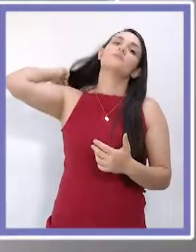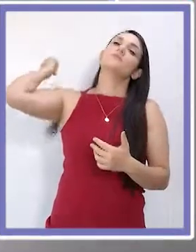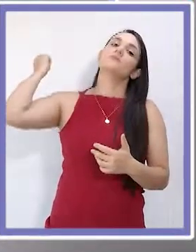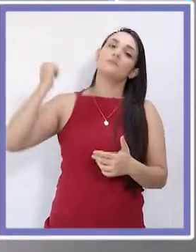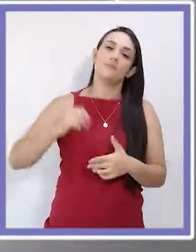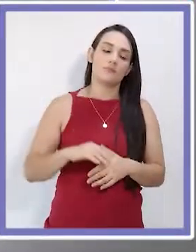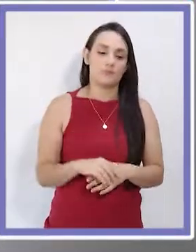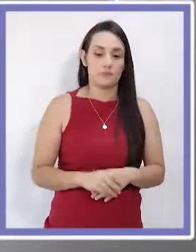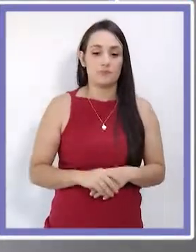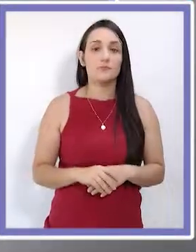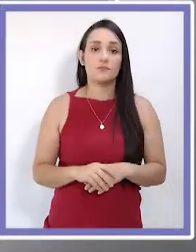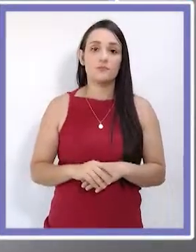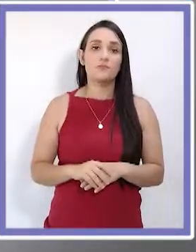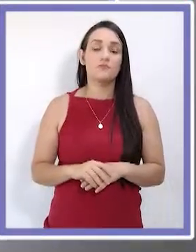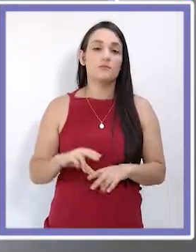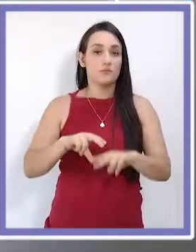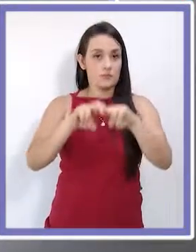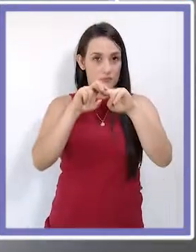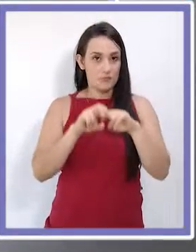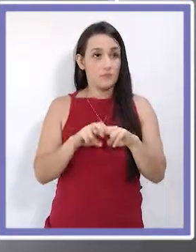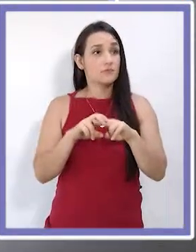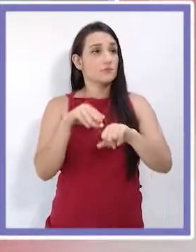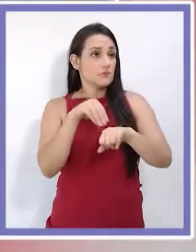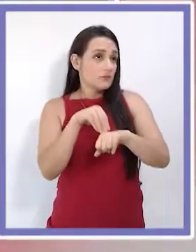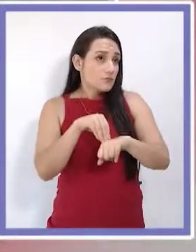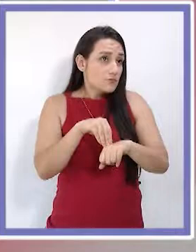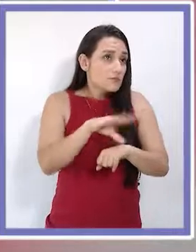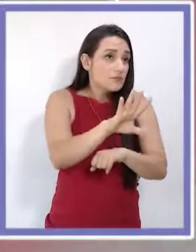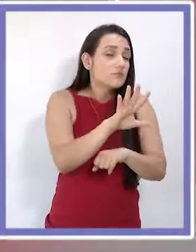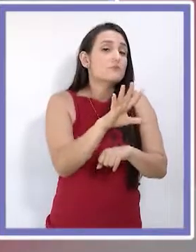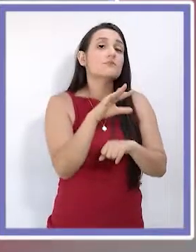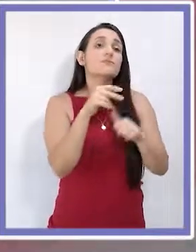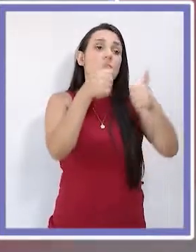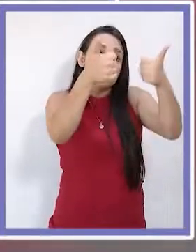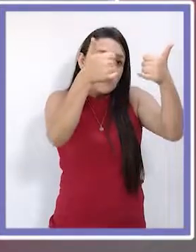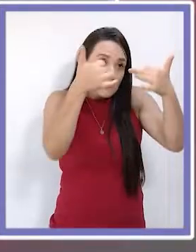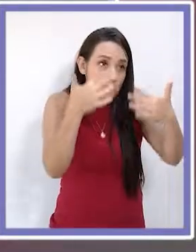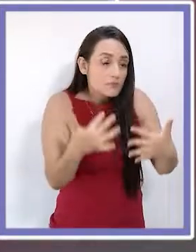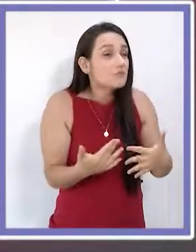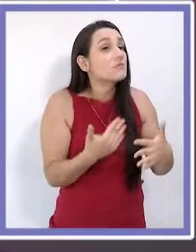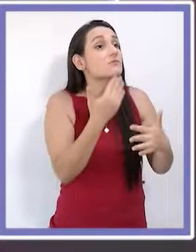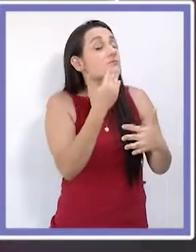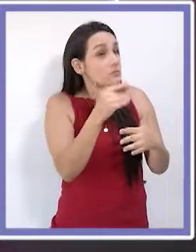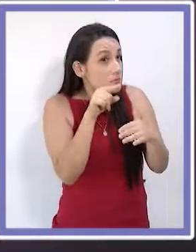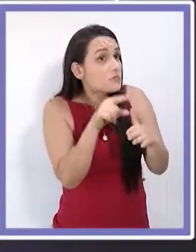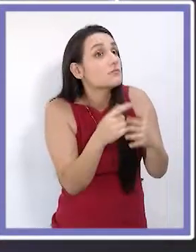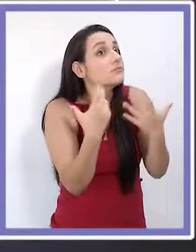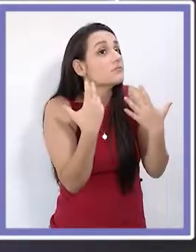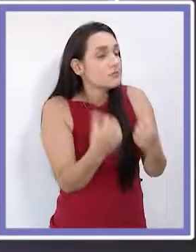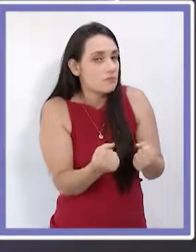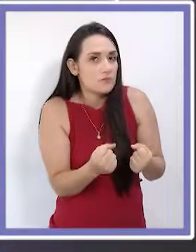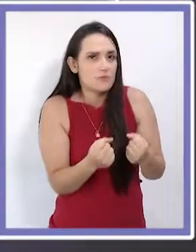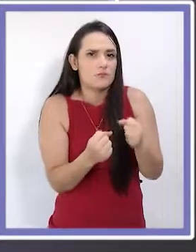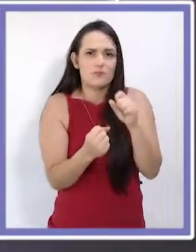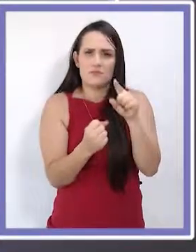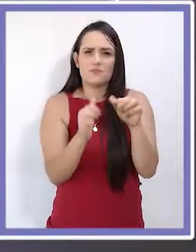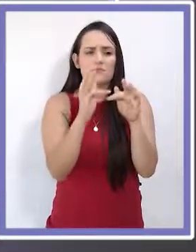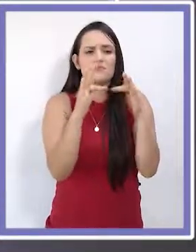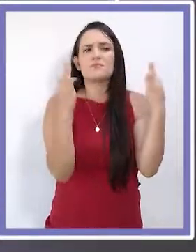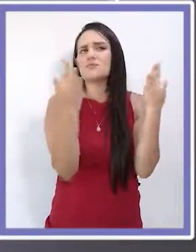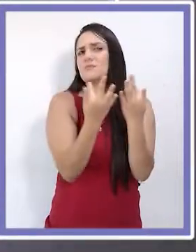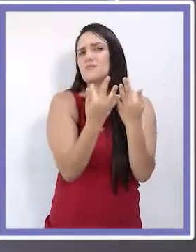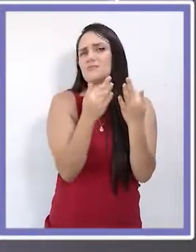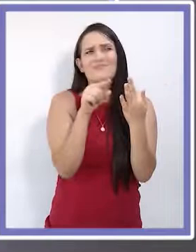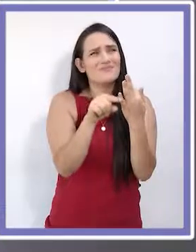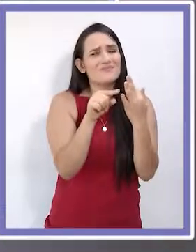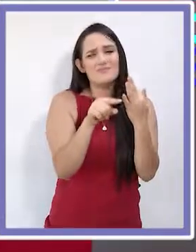a peça-chave disso. Evidentemente que se a família não autorizar, a família é nesse